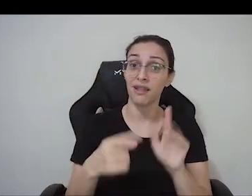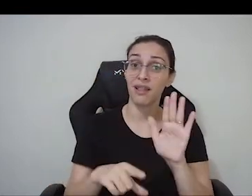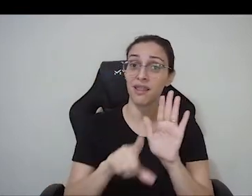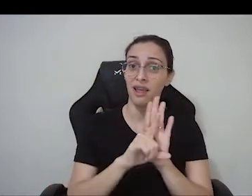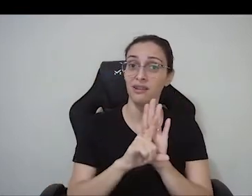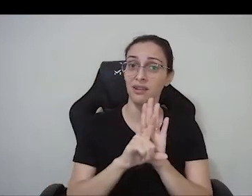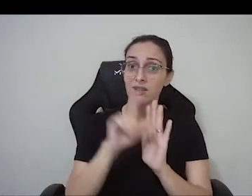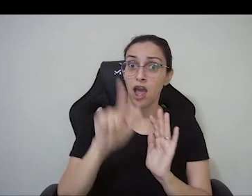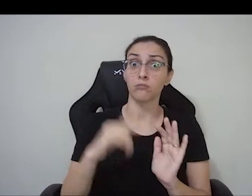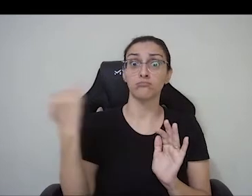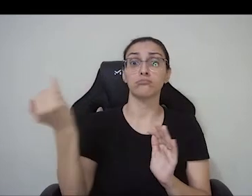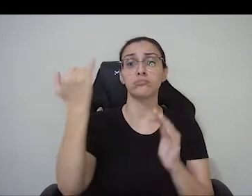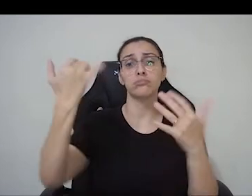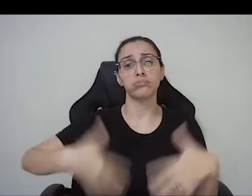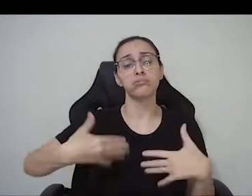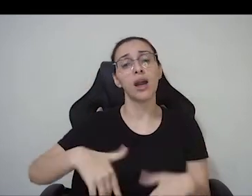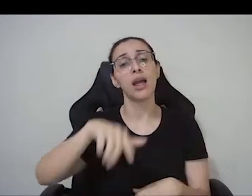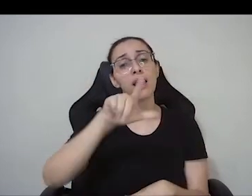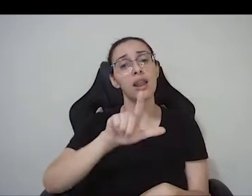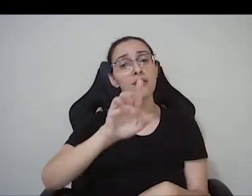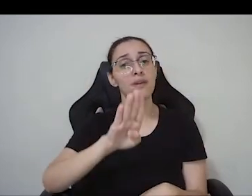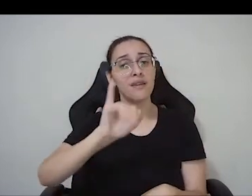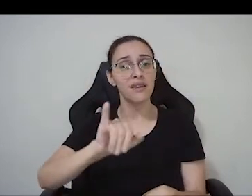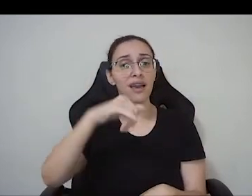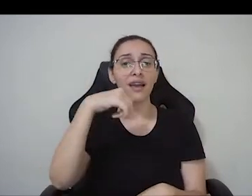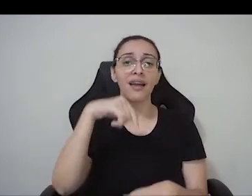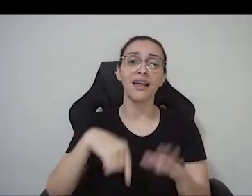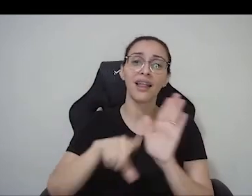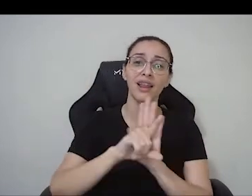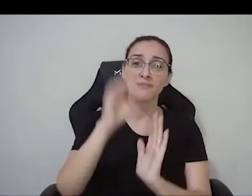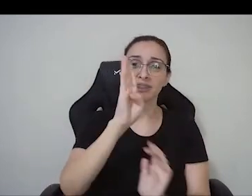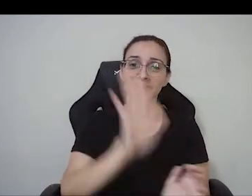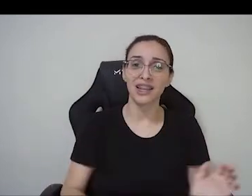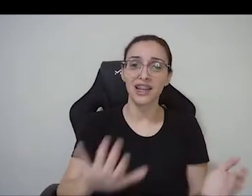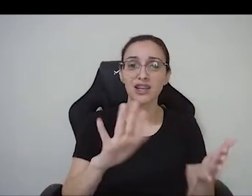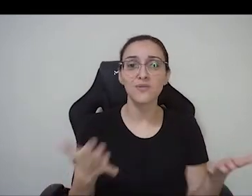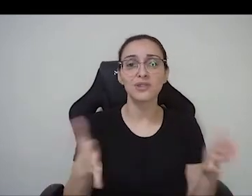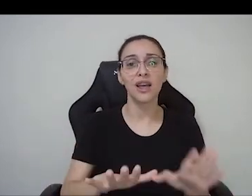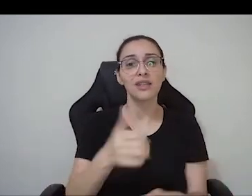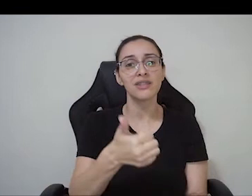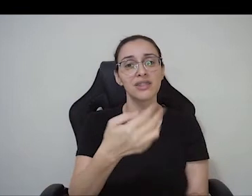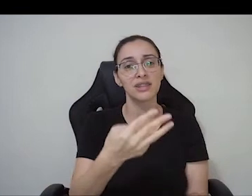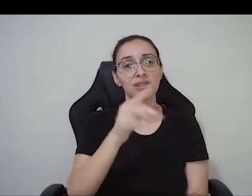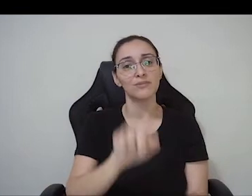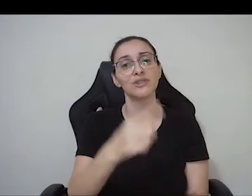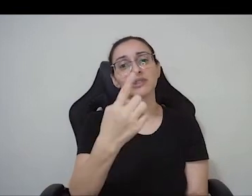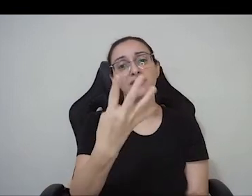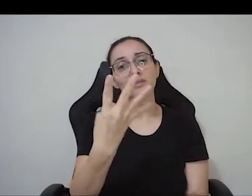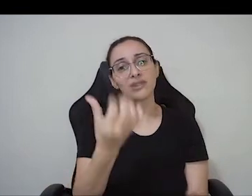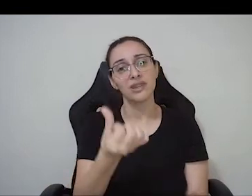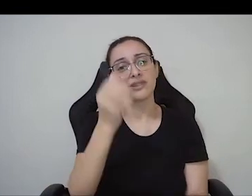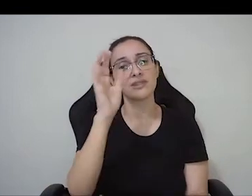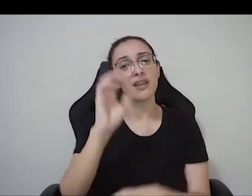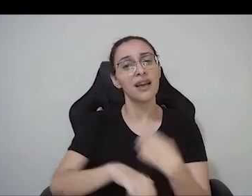é menos importante, a Lei Brasileira de Inclusão, que é a LBI 13.146, ela foi impostulada